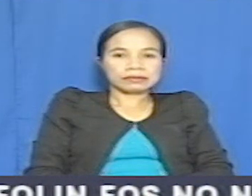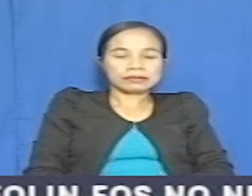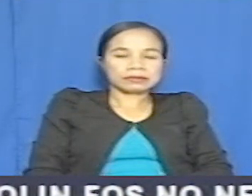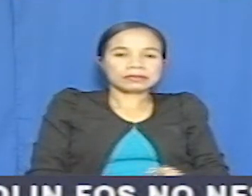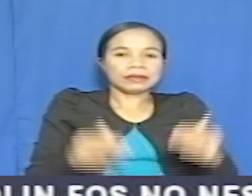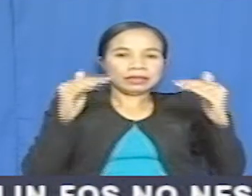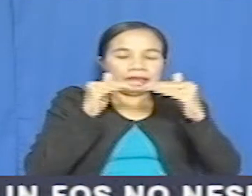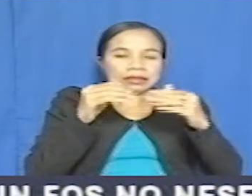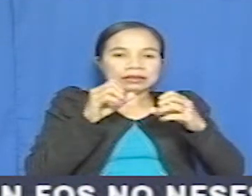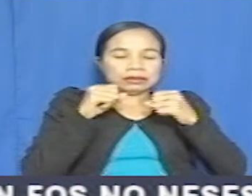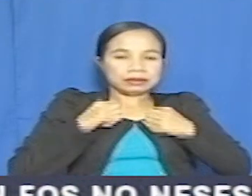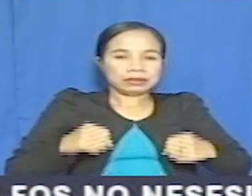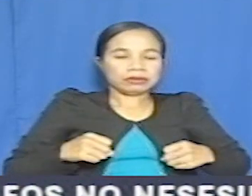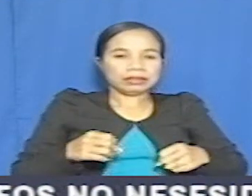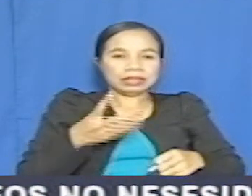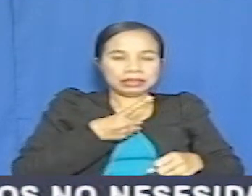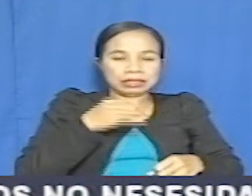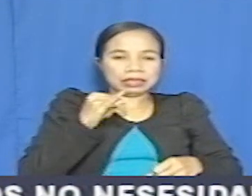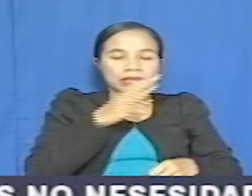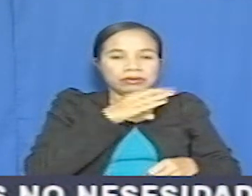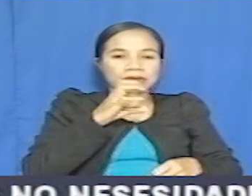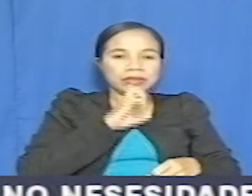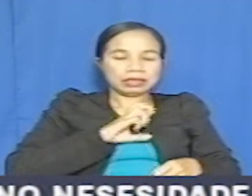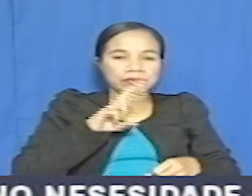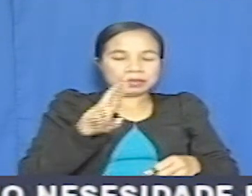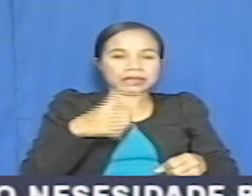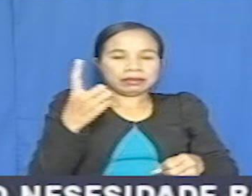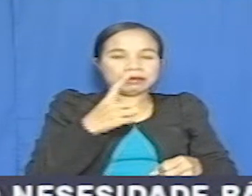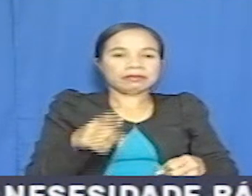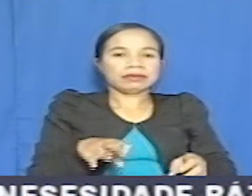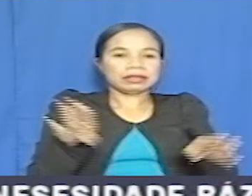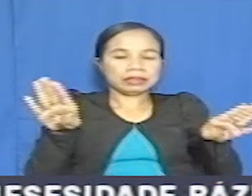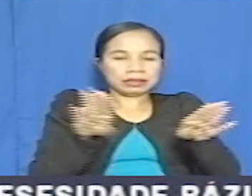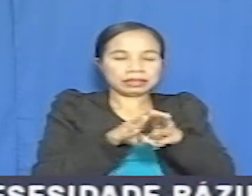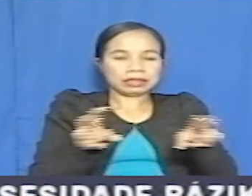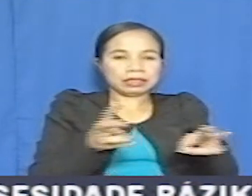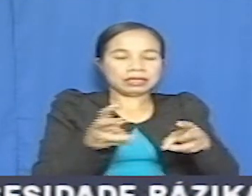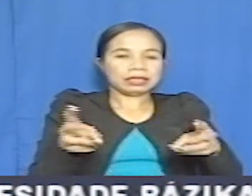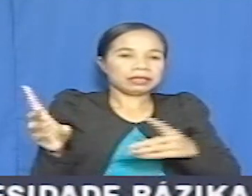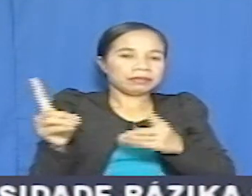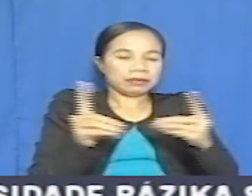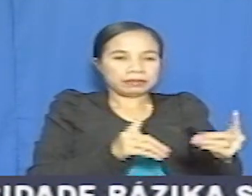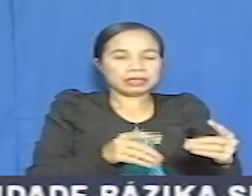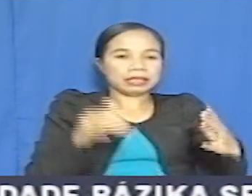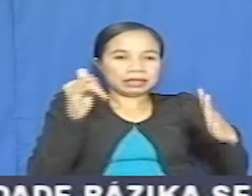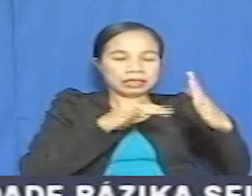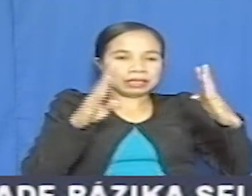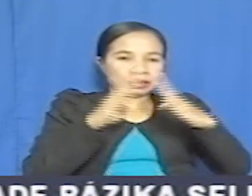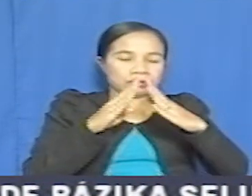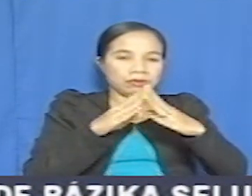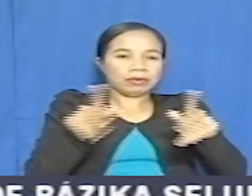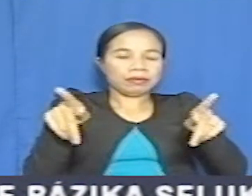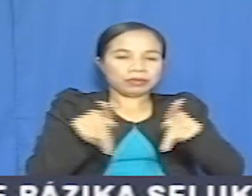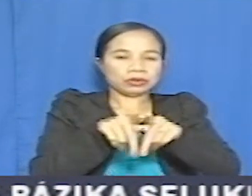Enquanto a área saúde, dili no armeira mantém a imposição de cerca sanitária, não continua a implementar confinamento domiciliário geral e a